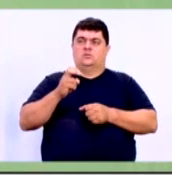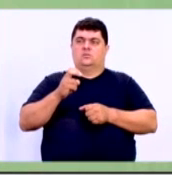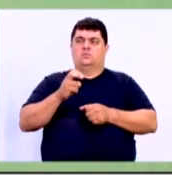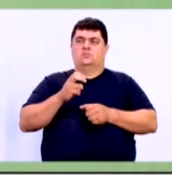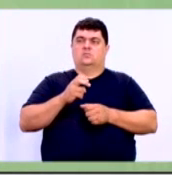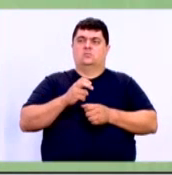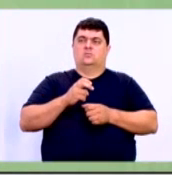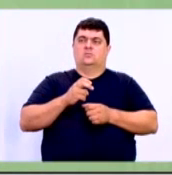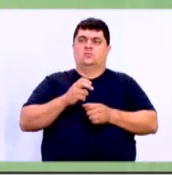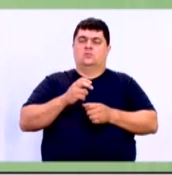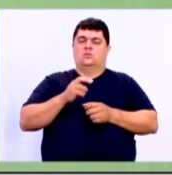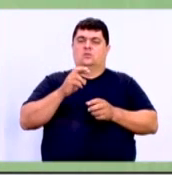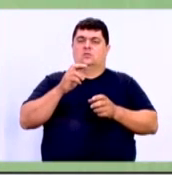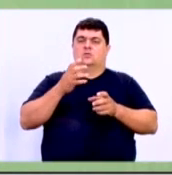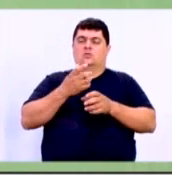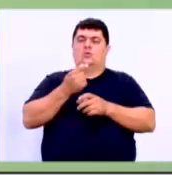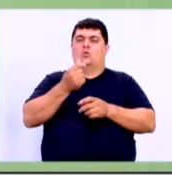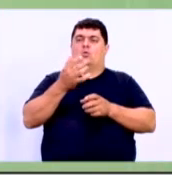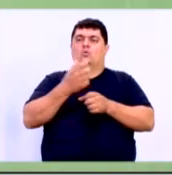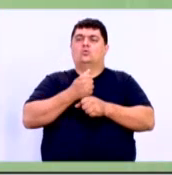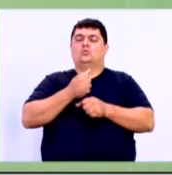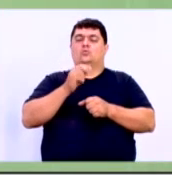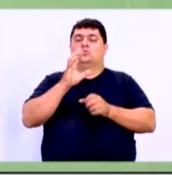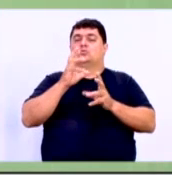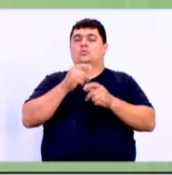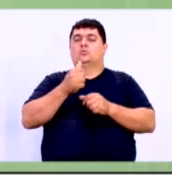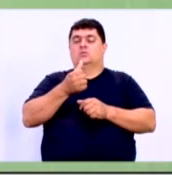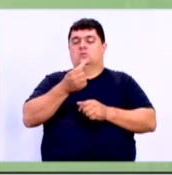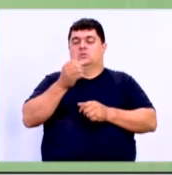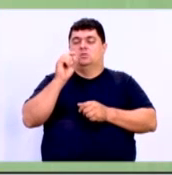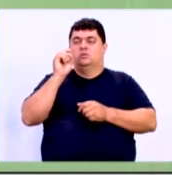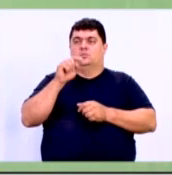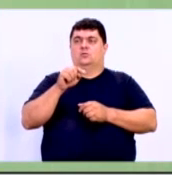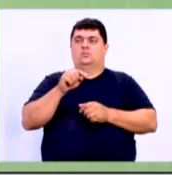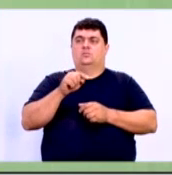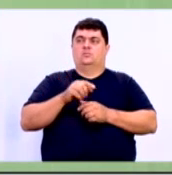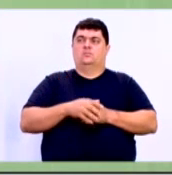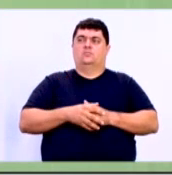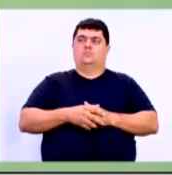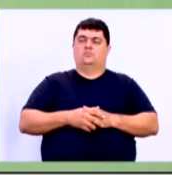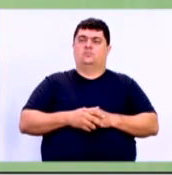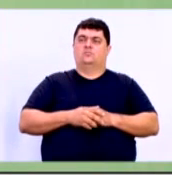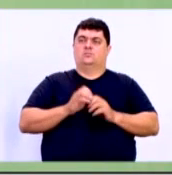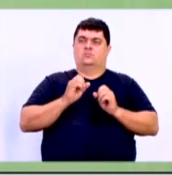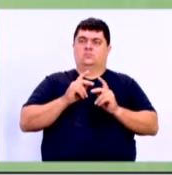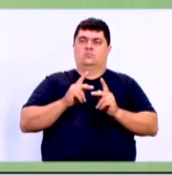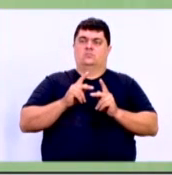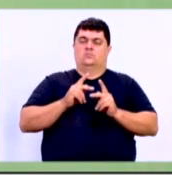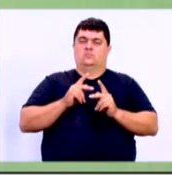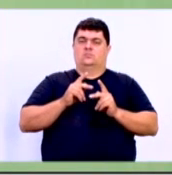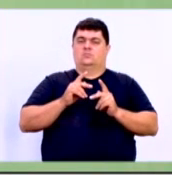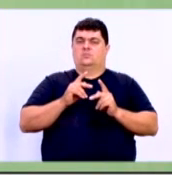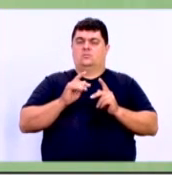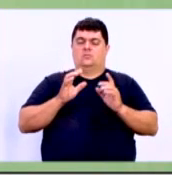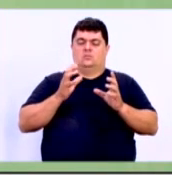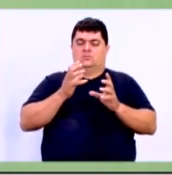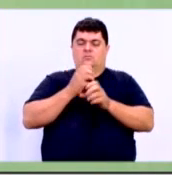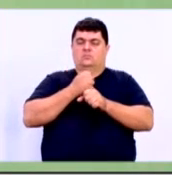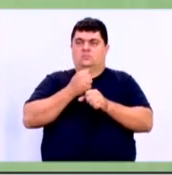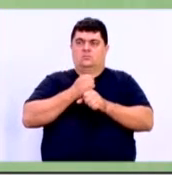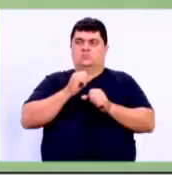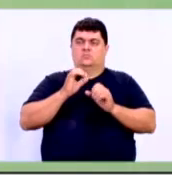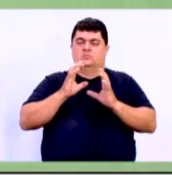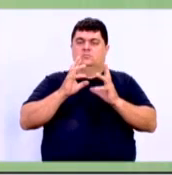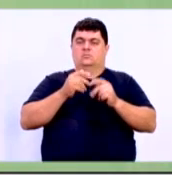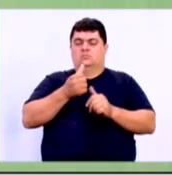seja, qual foi o nosso custo total de produção? 60 mil. Certo? Custo total de produção, 60